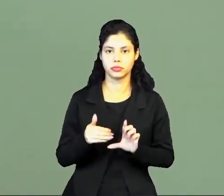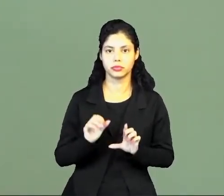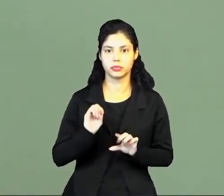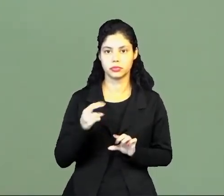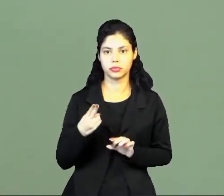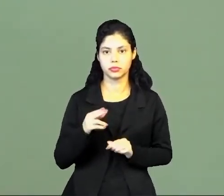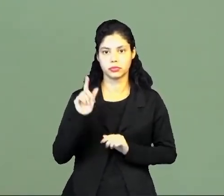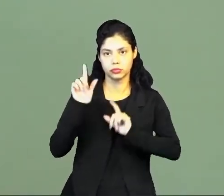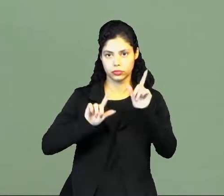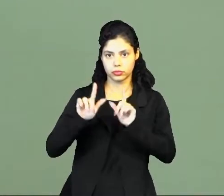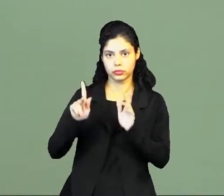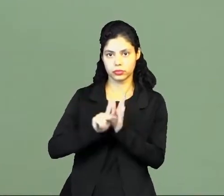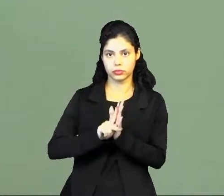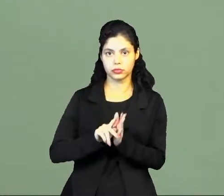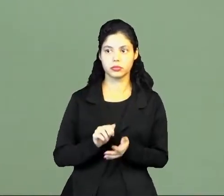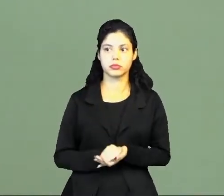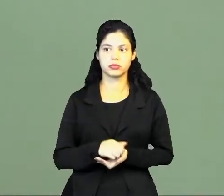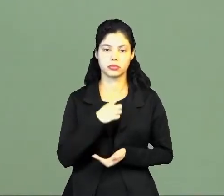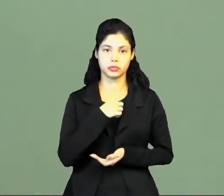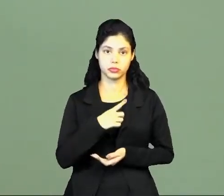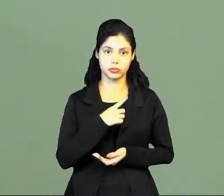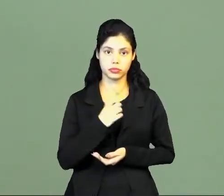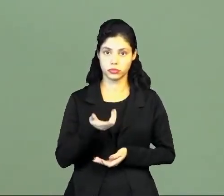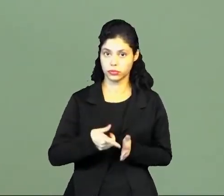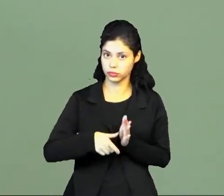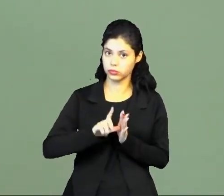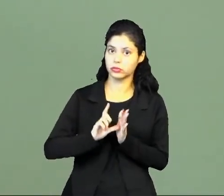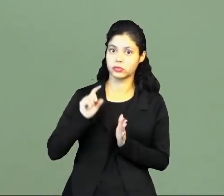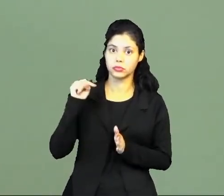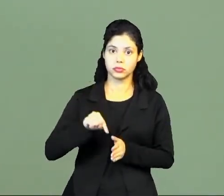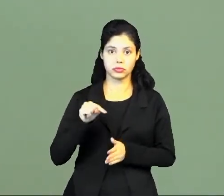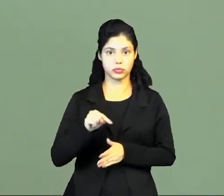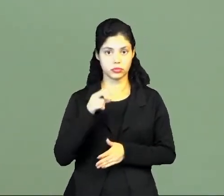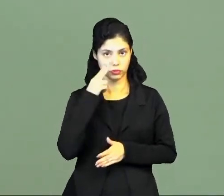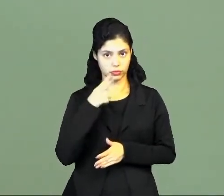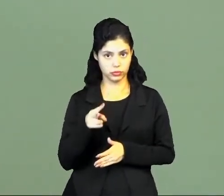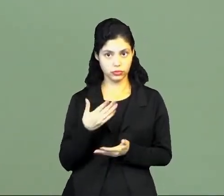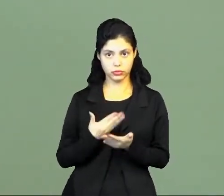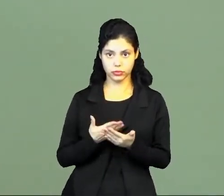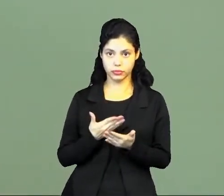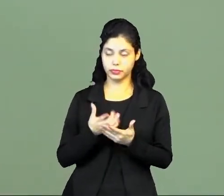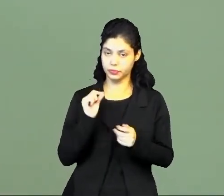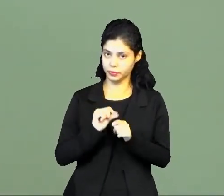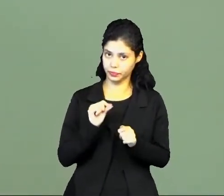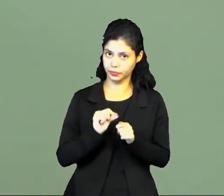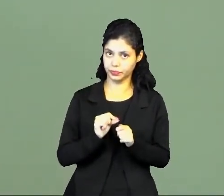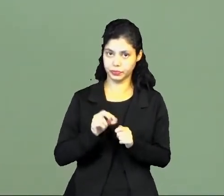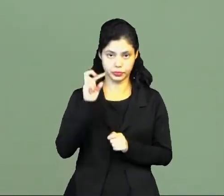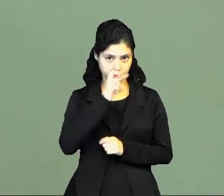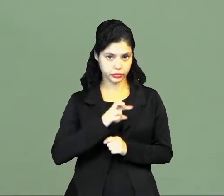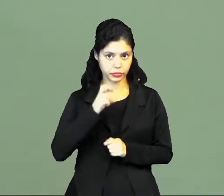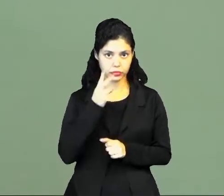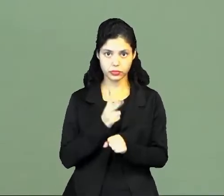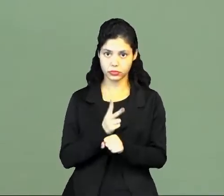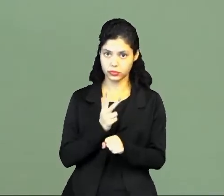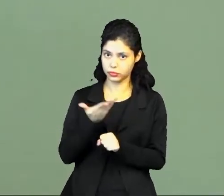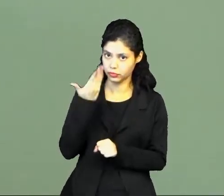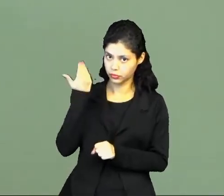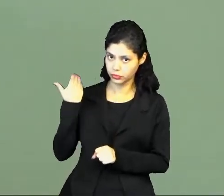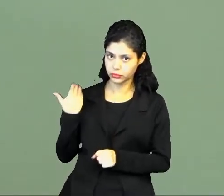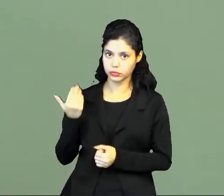ou na televisão mesmo, sugiro que antes de ver essa aula, faça, né, a análise do vídeo,